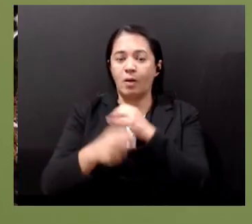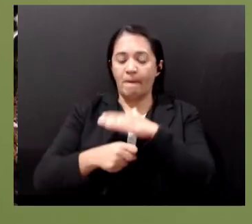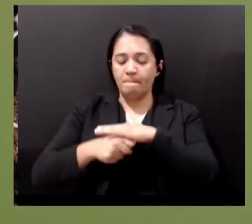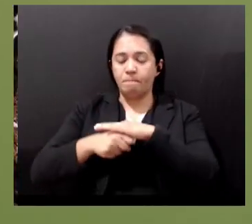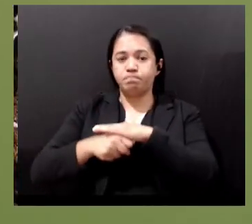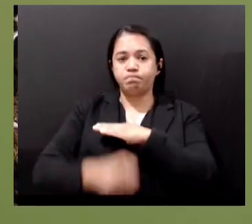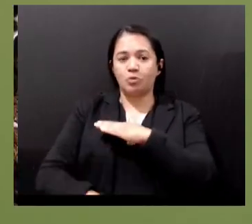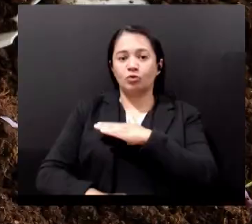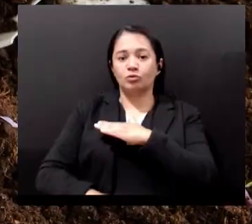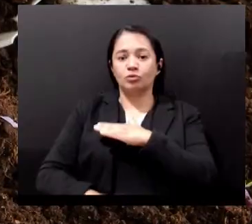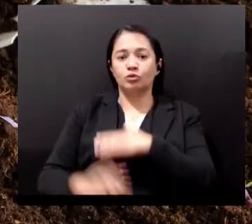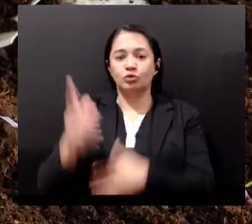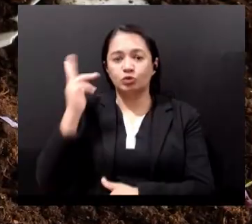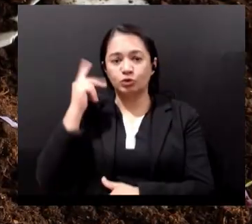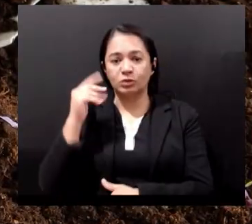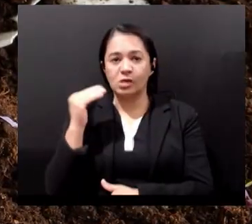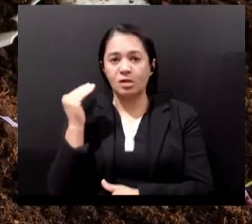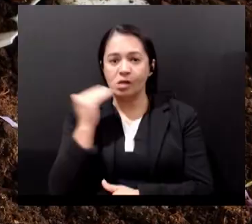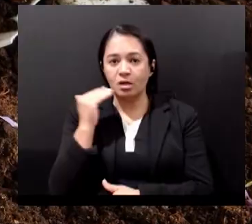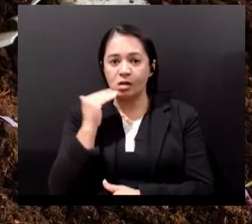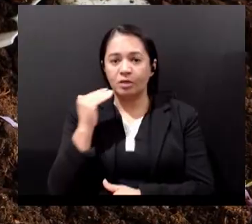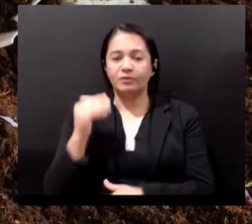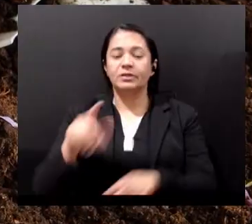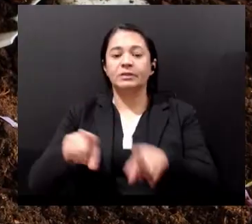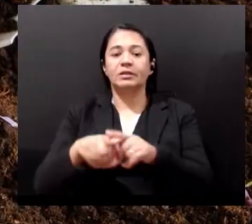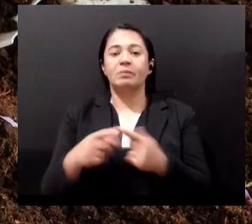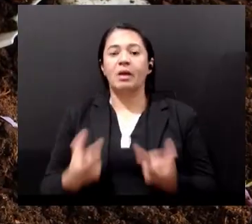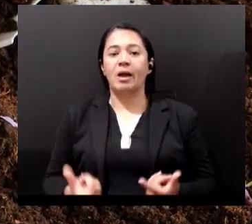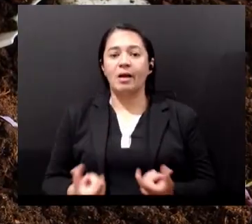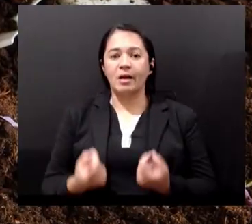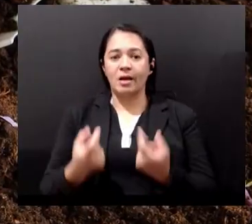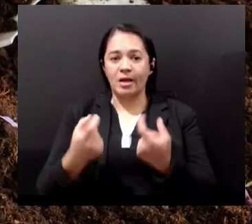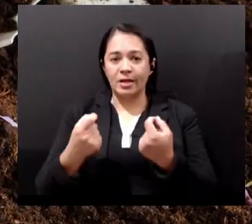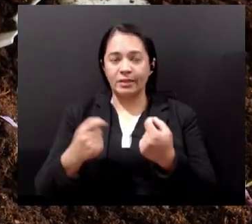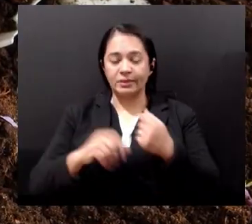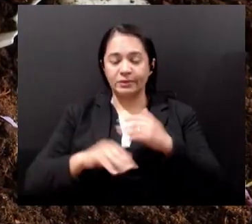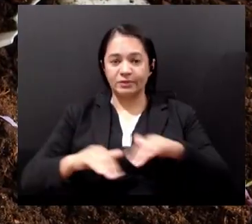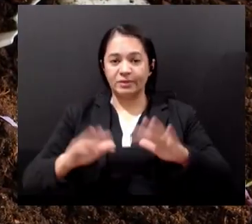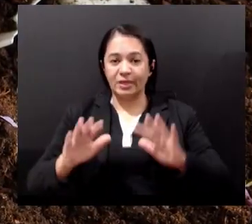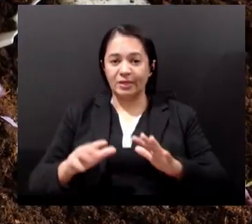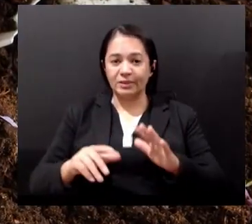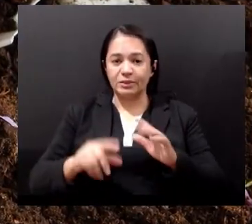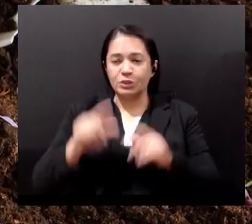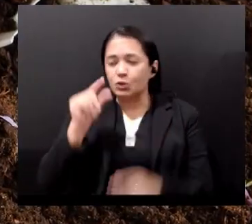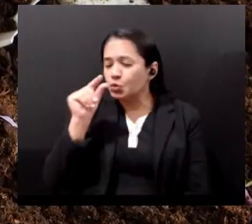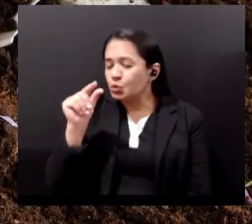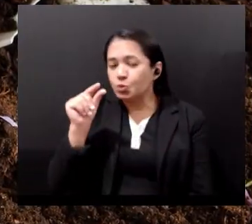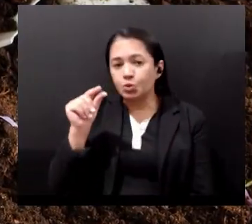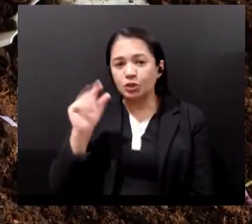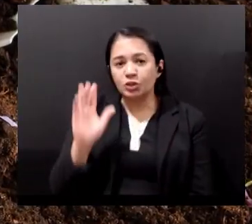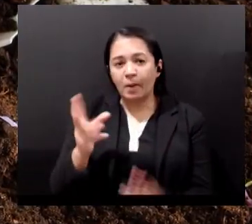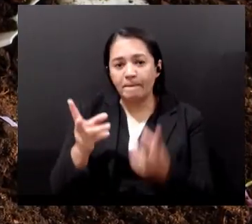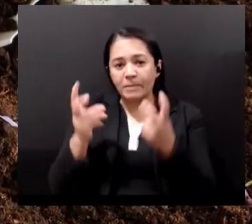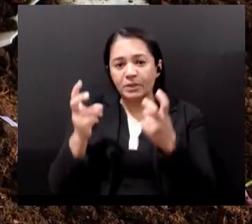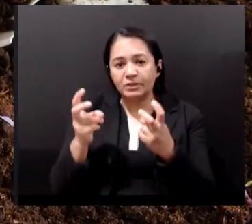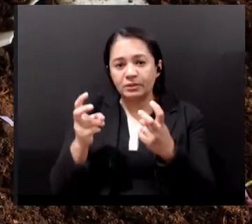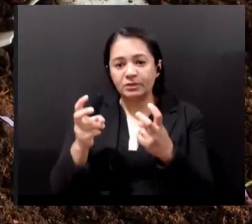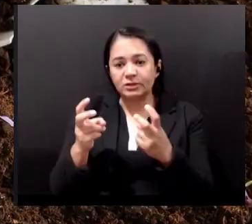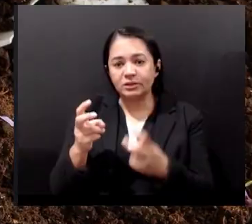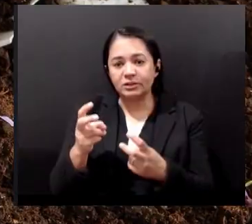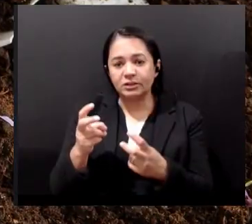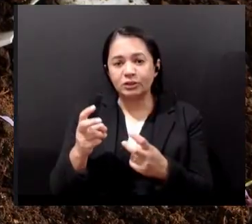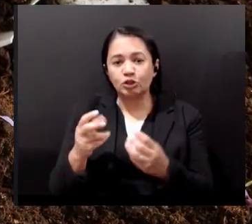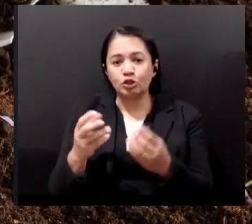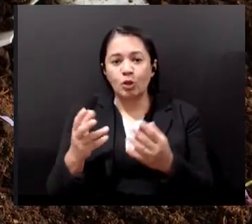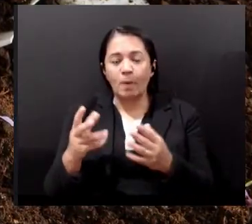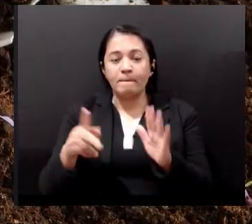abortos espontâneos, defeitos congênitos e câncer infantil. Essas partículas minúsculas foram detectadas em